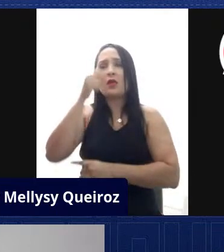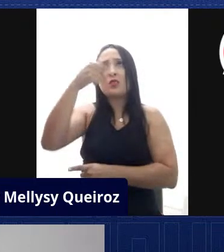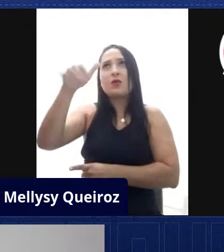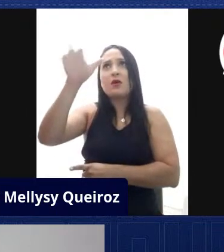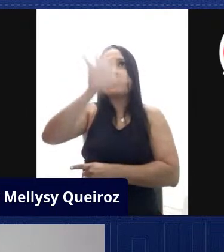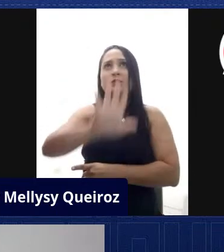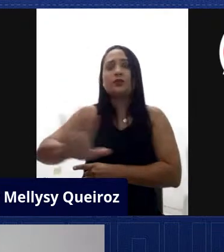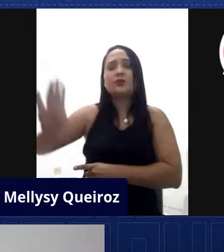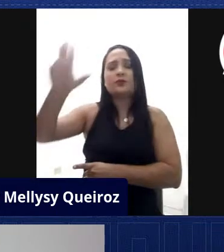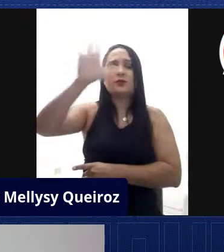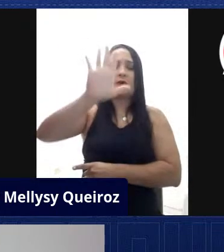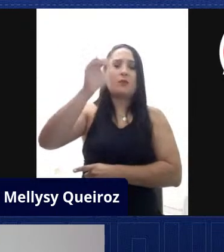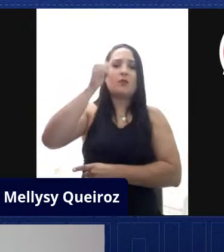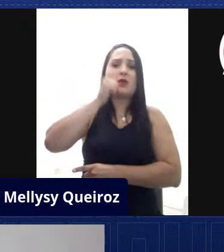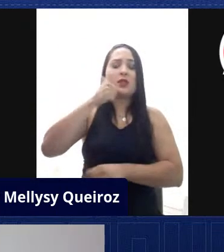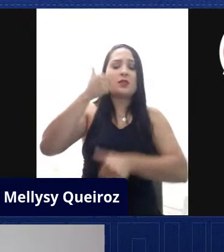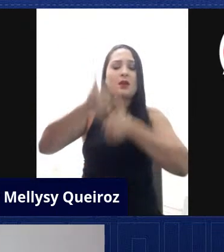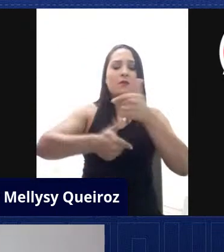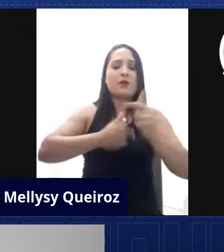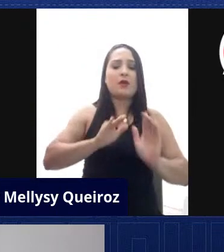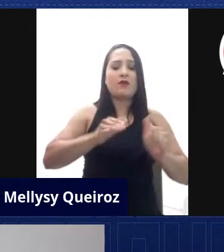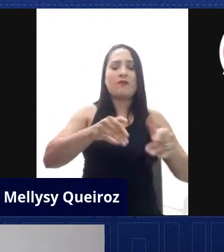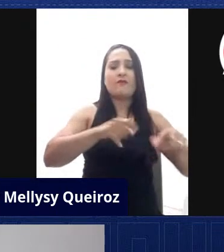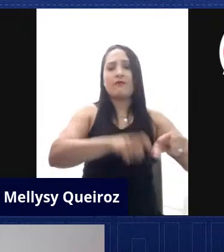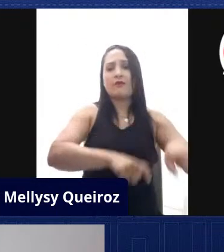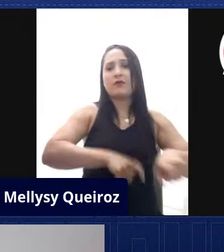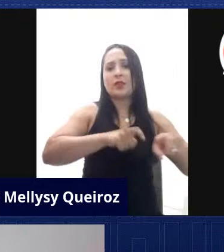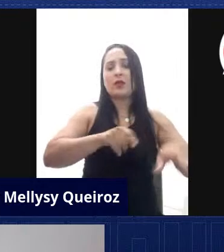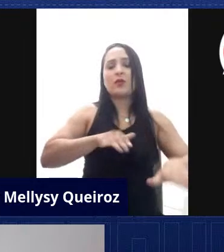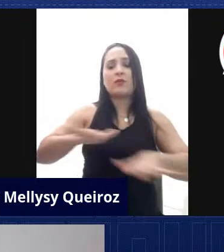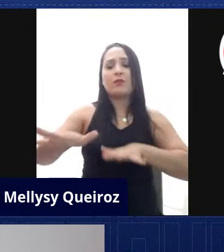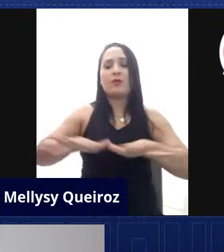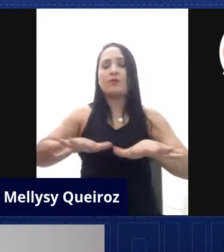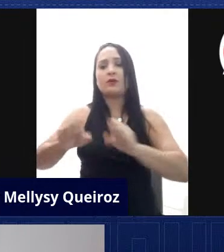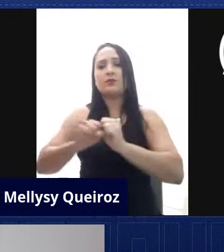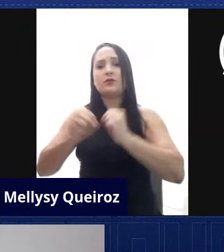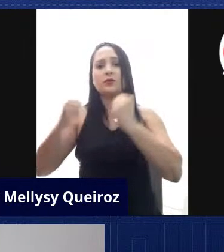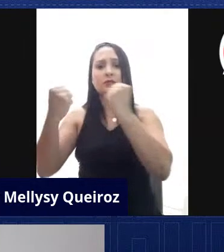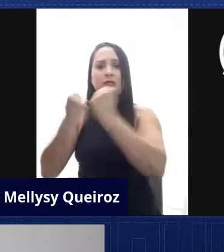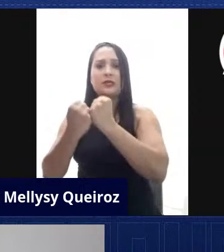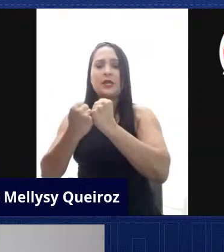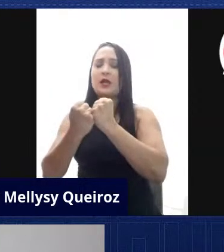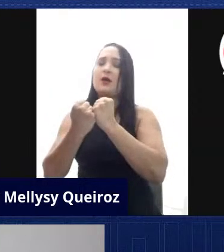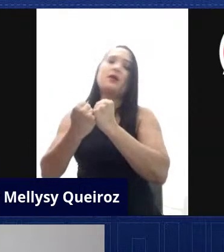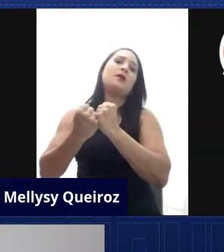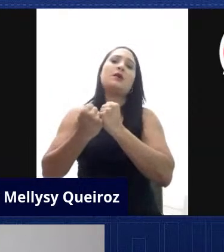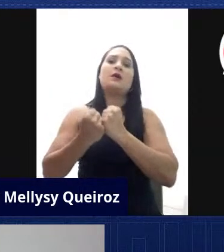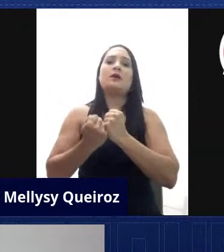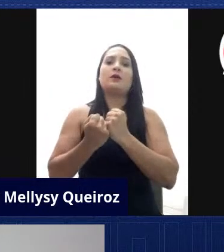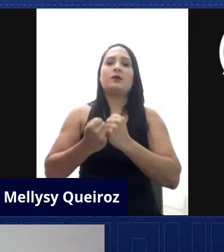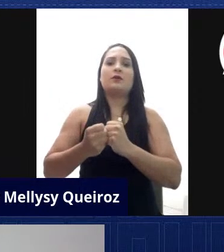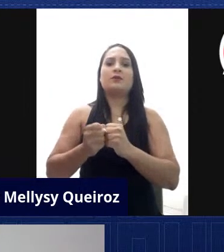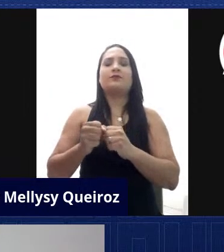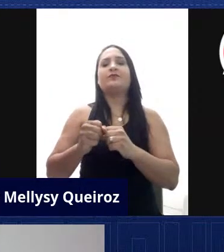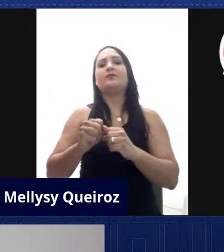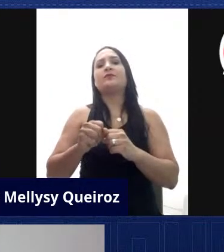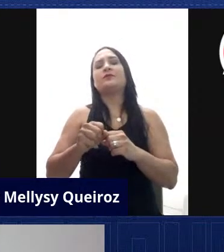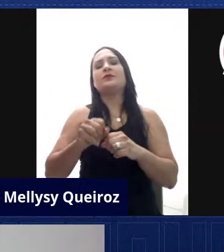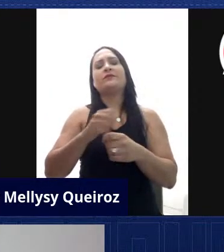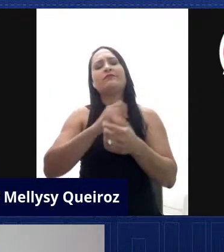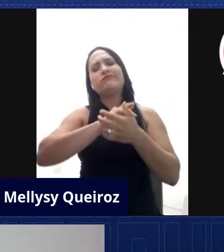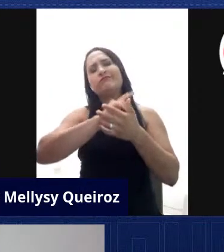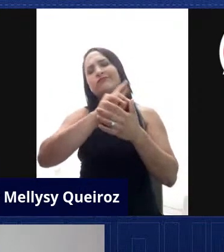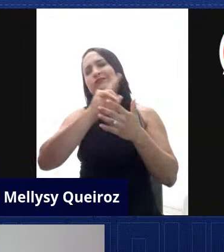trabalhadoras rurais, representantes dos movimentos sociais, de organizações não governamentais, sindicatos, associações, tudo